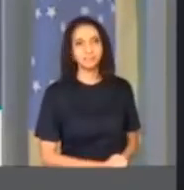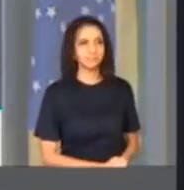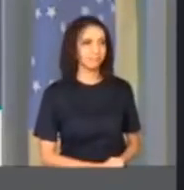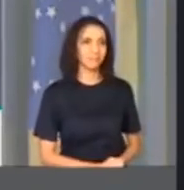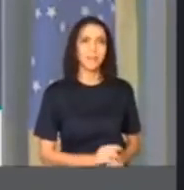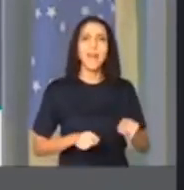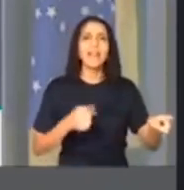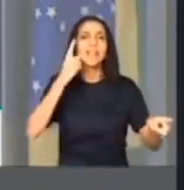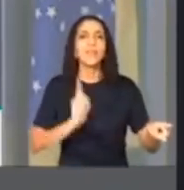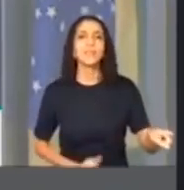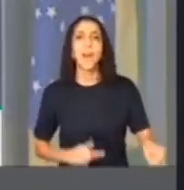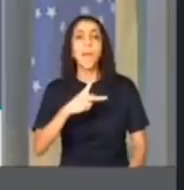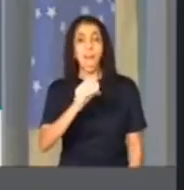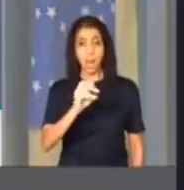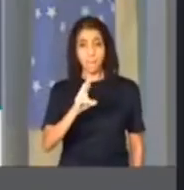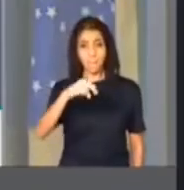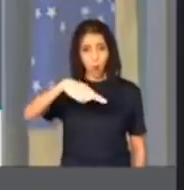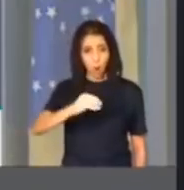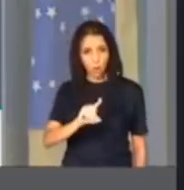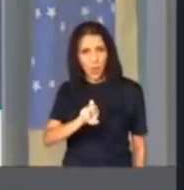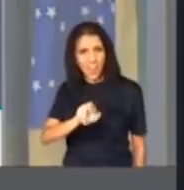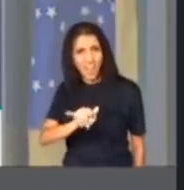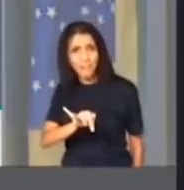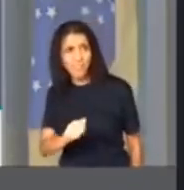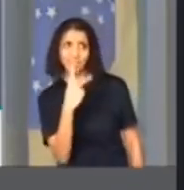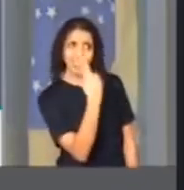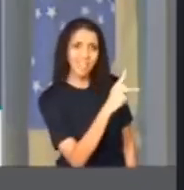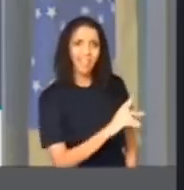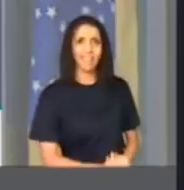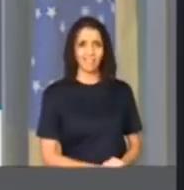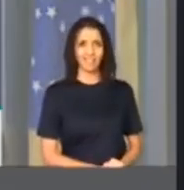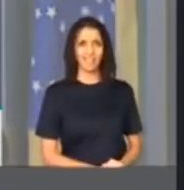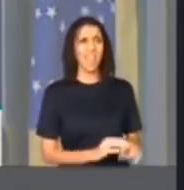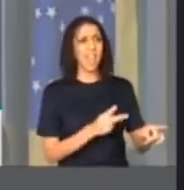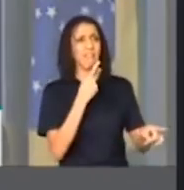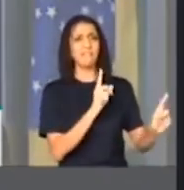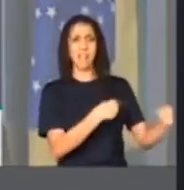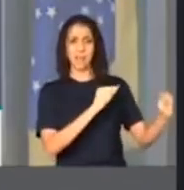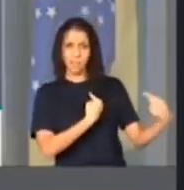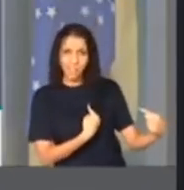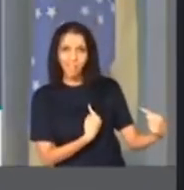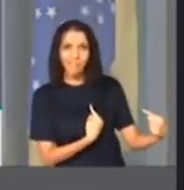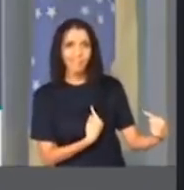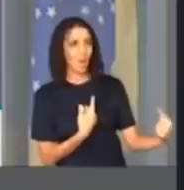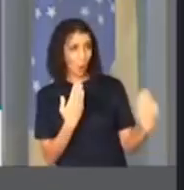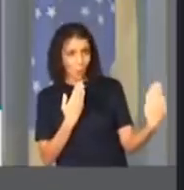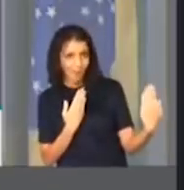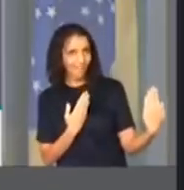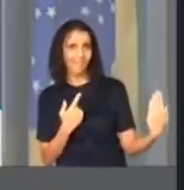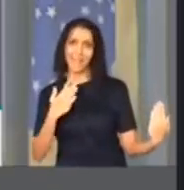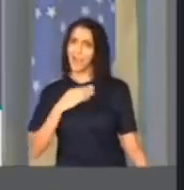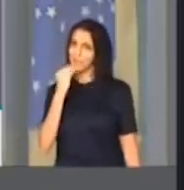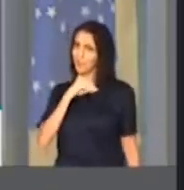Vendo o pessoal falar, os meus filmes parecem Sessão da Tarde. E vou falar